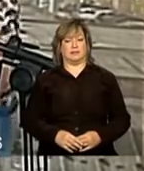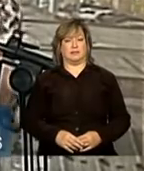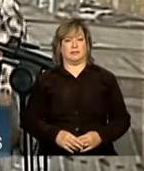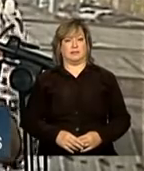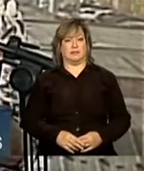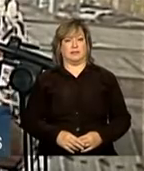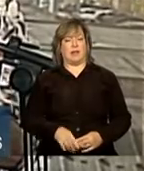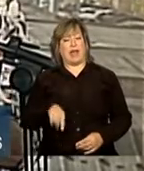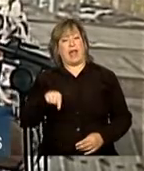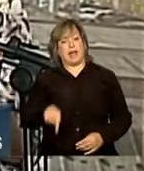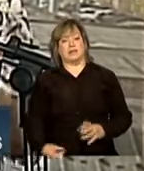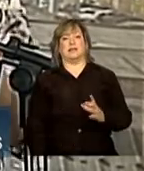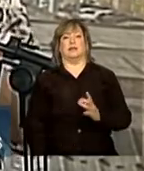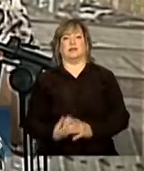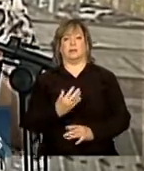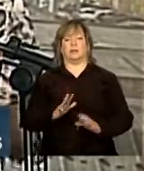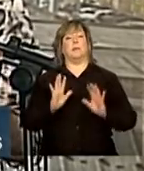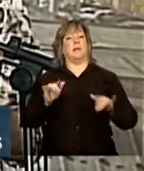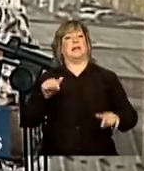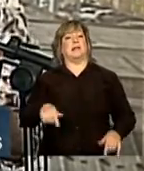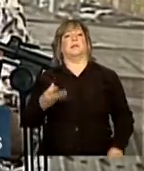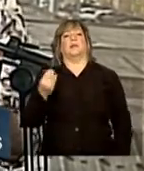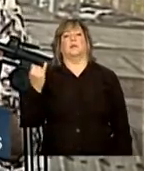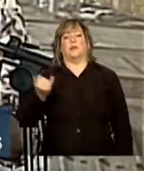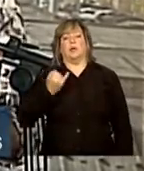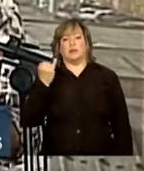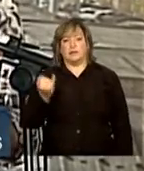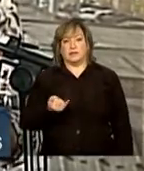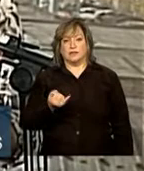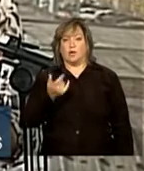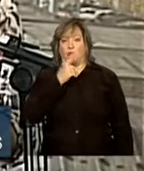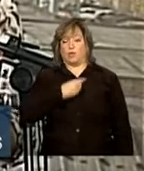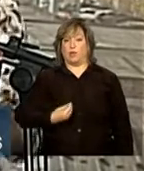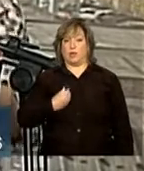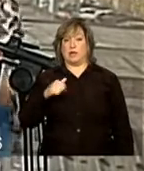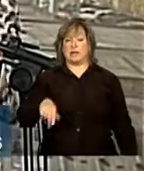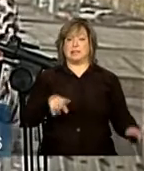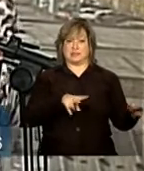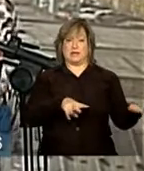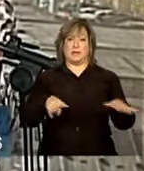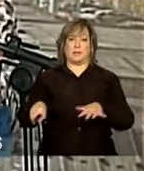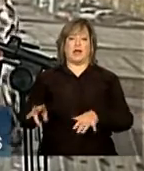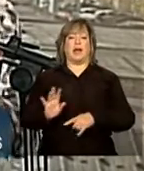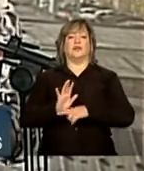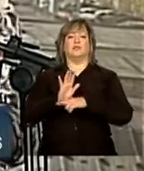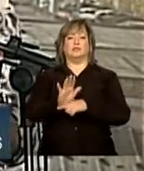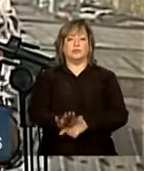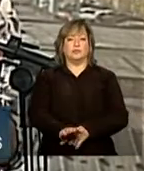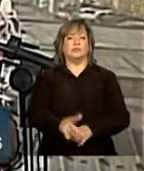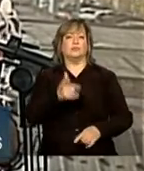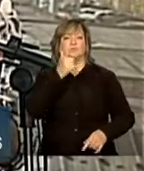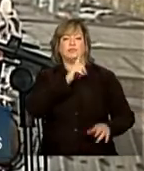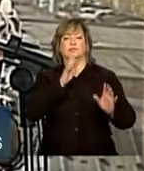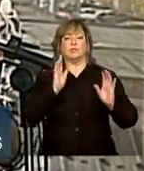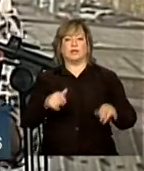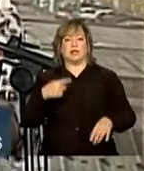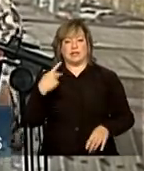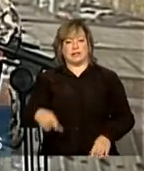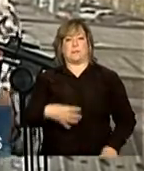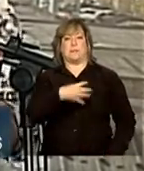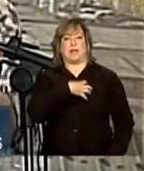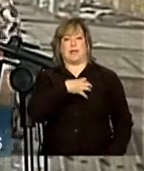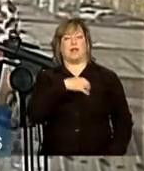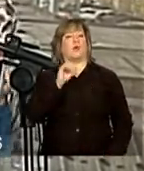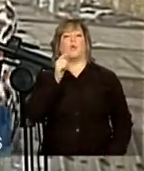a essa inauguração, mas ela é muito importante, aconteceu nessa semana e beneficia o Estado da Bahia, que